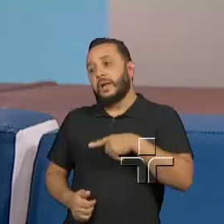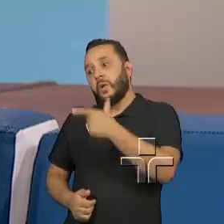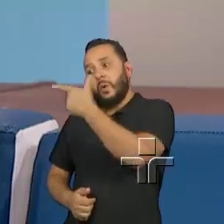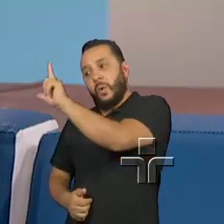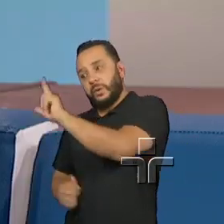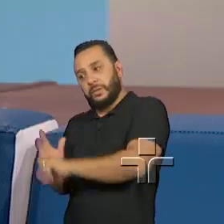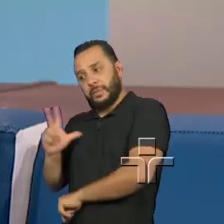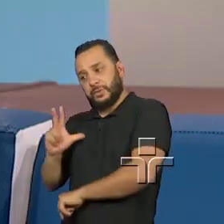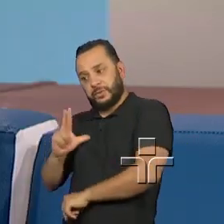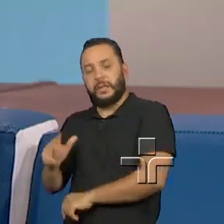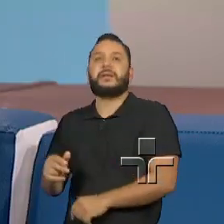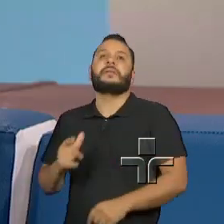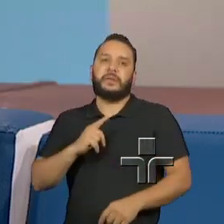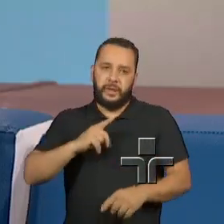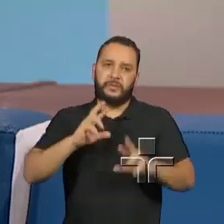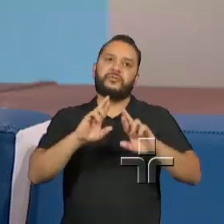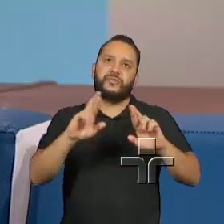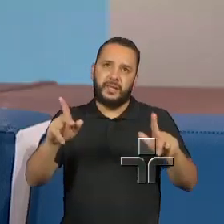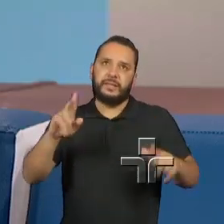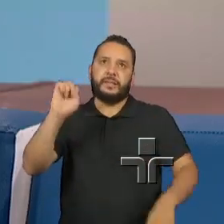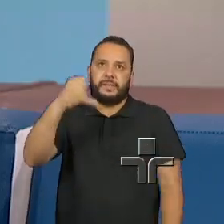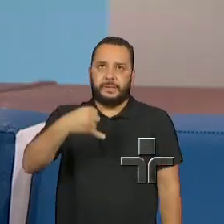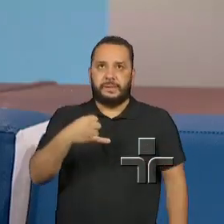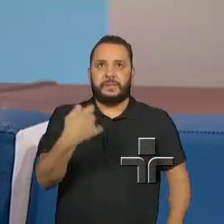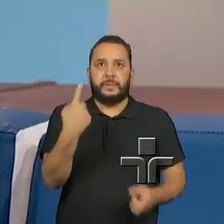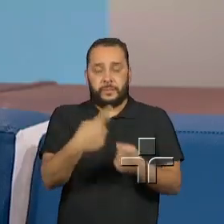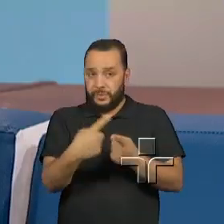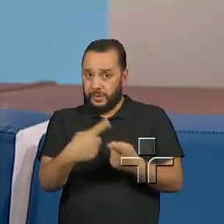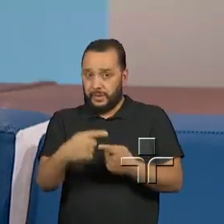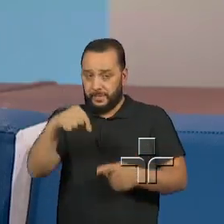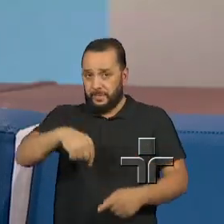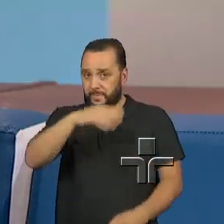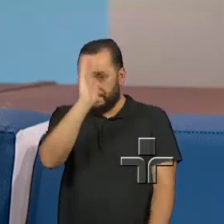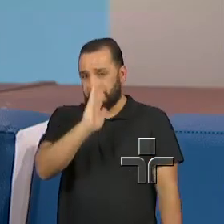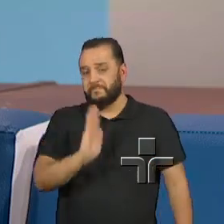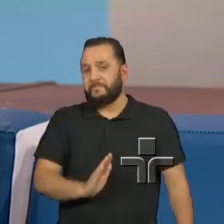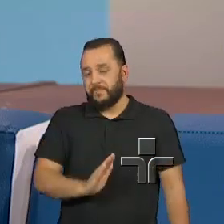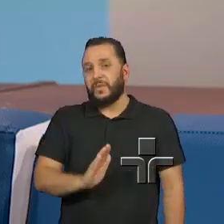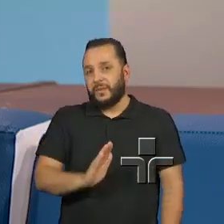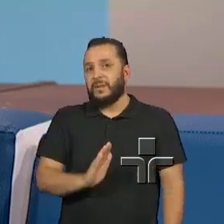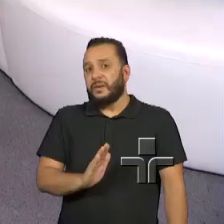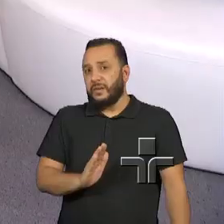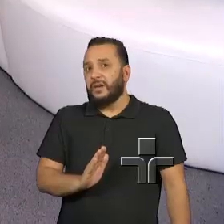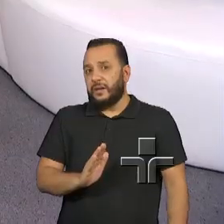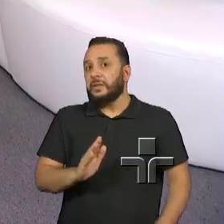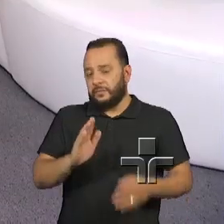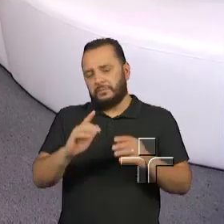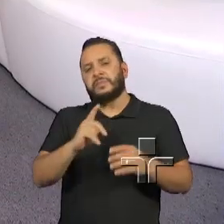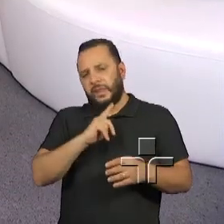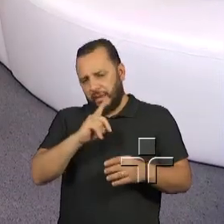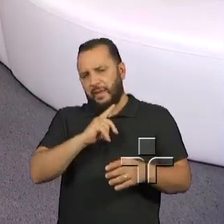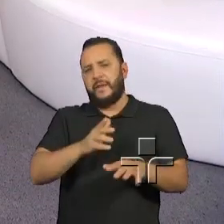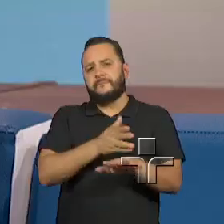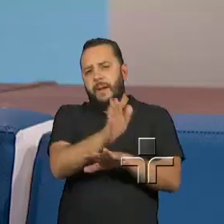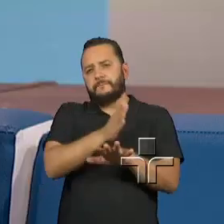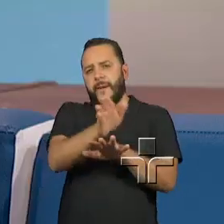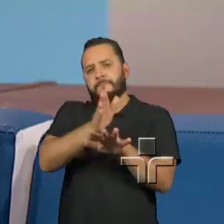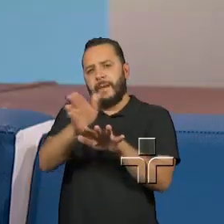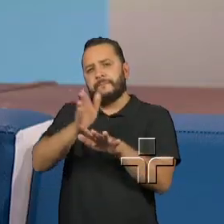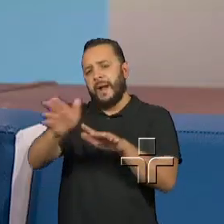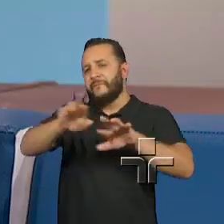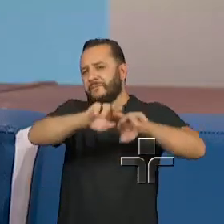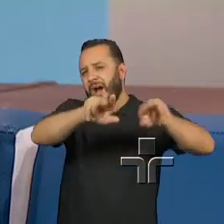particular? Tem diferença. O esquema brasileiro, ele já é um esquema muito completo, mesmo no